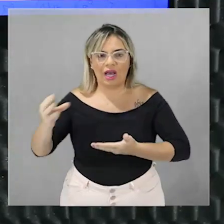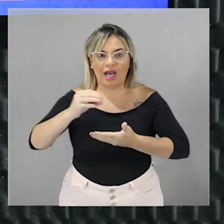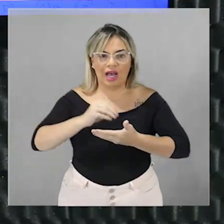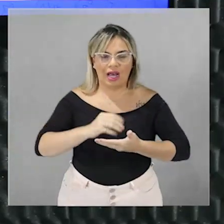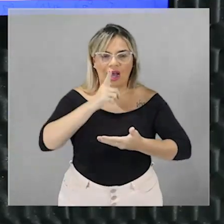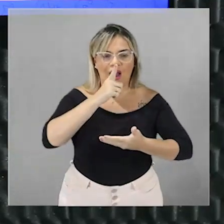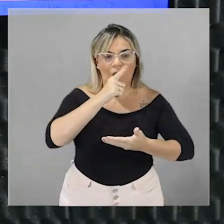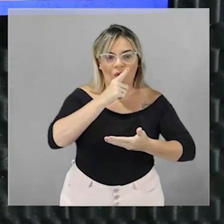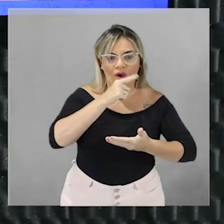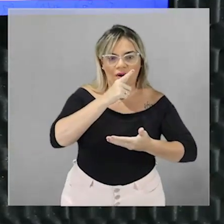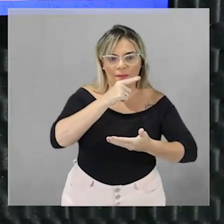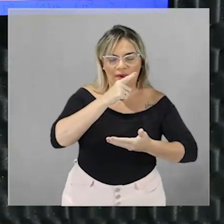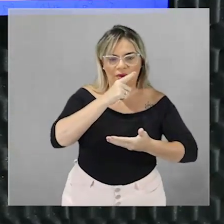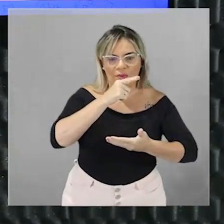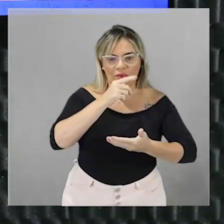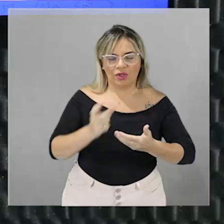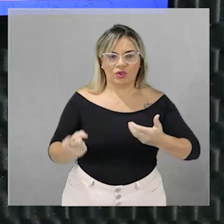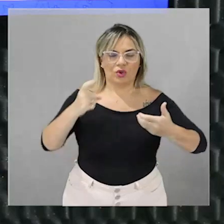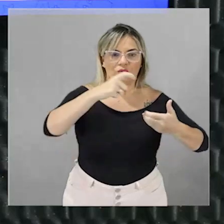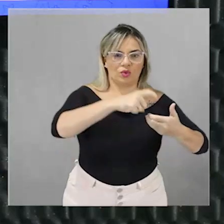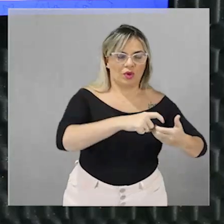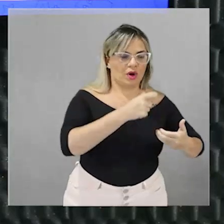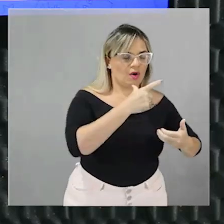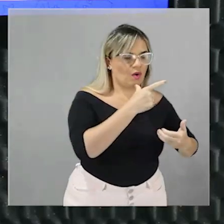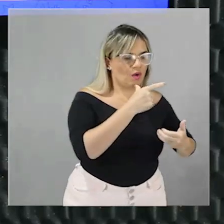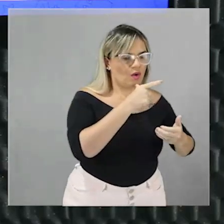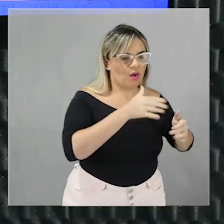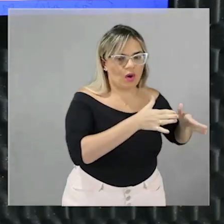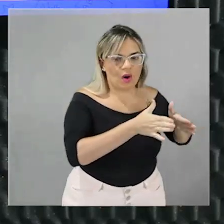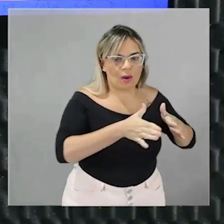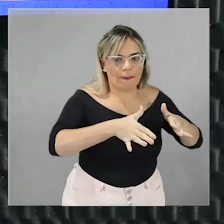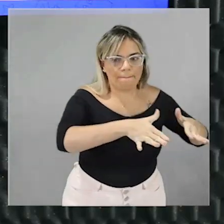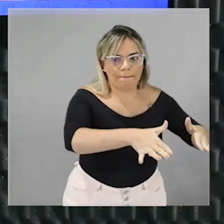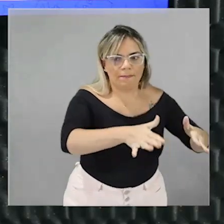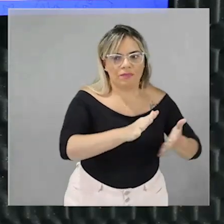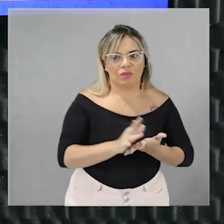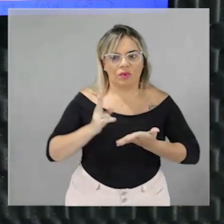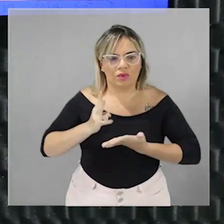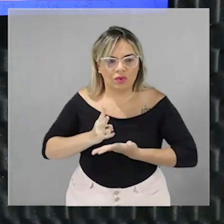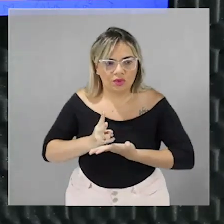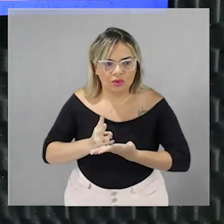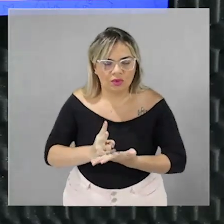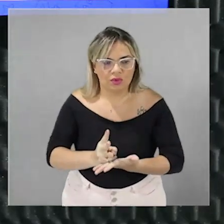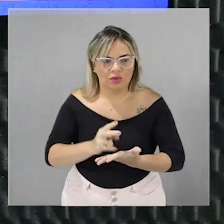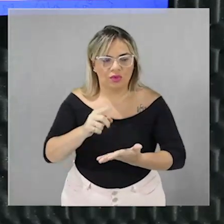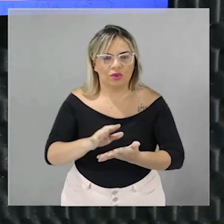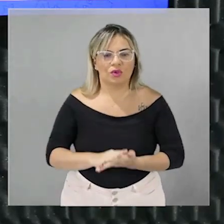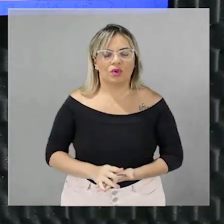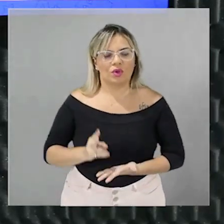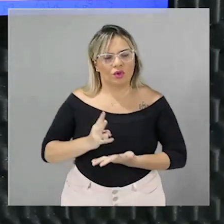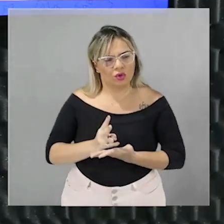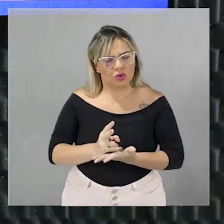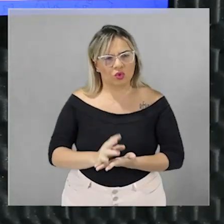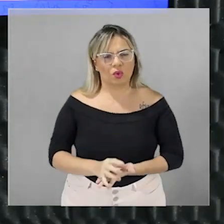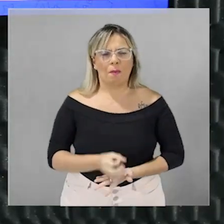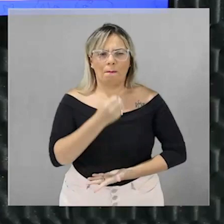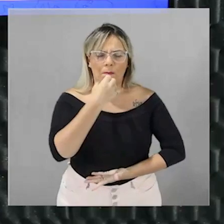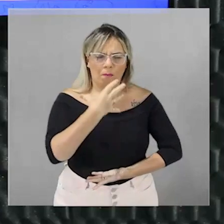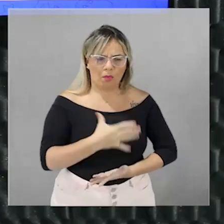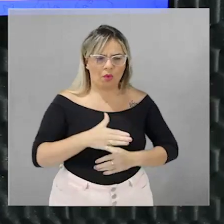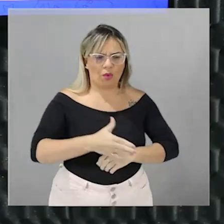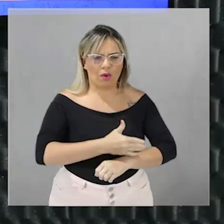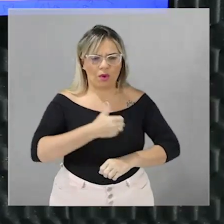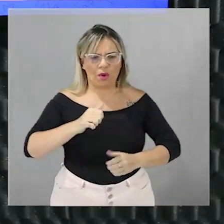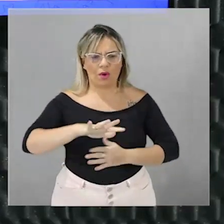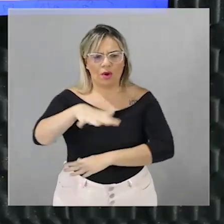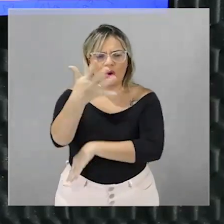retirada dessa água, bem como o retorno de efluentes, mantenham operações eficientes e